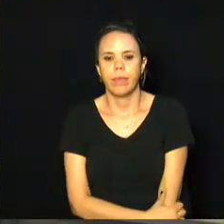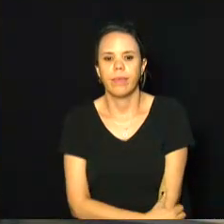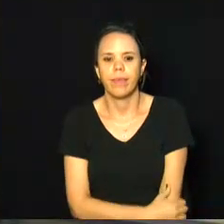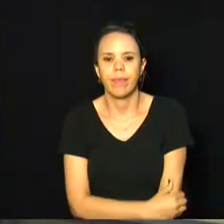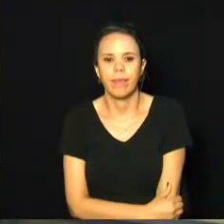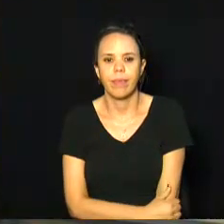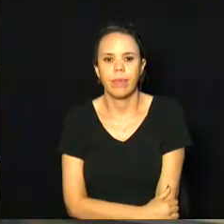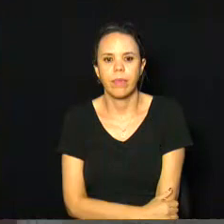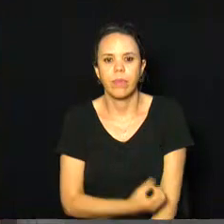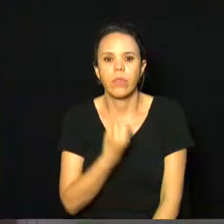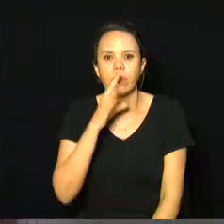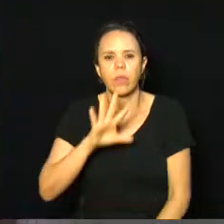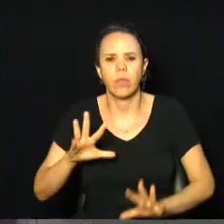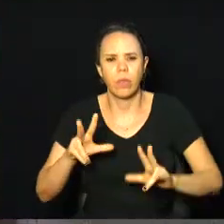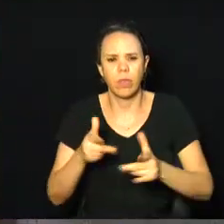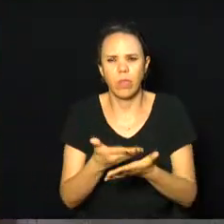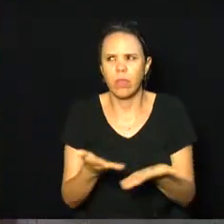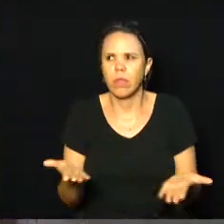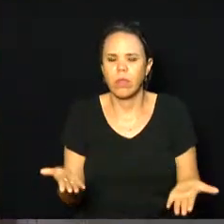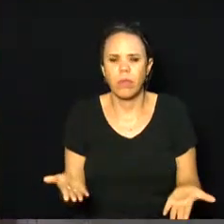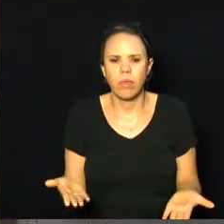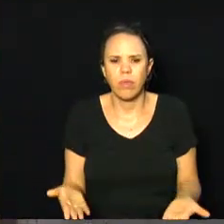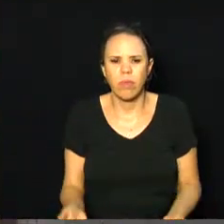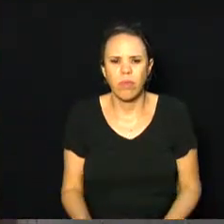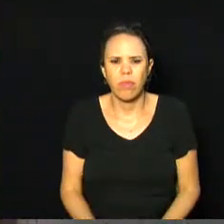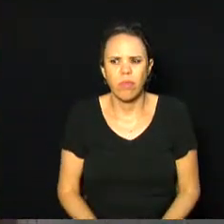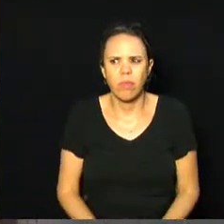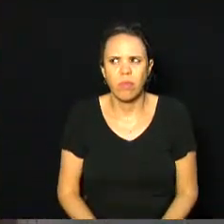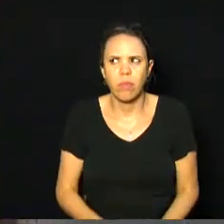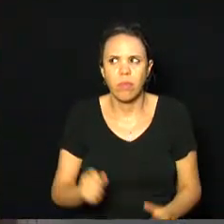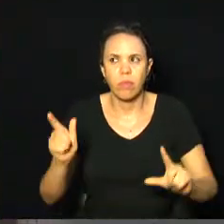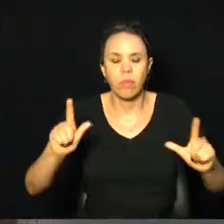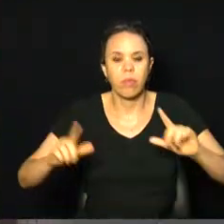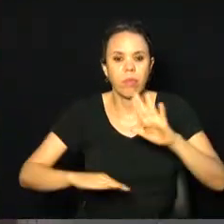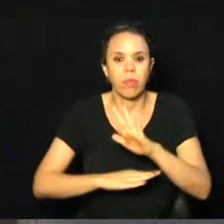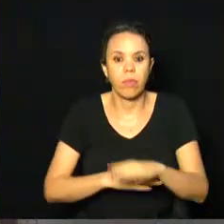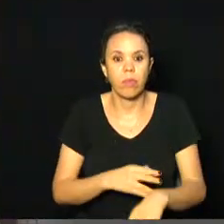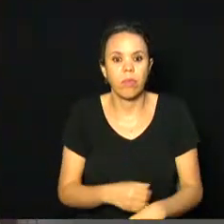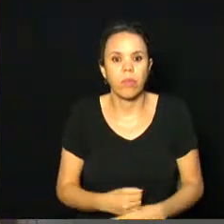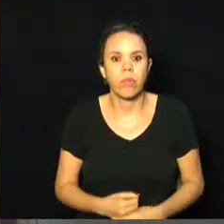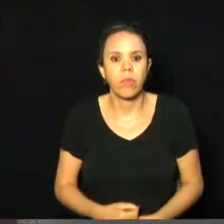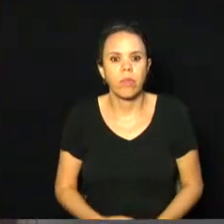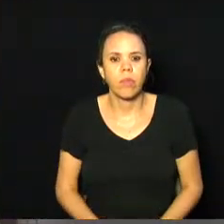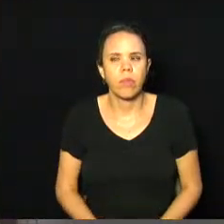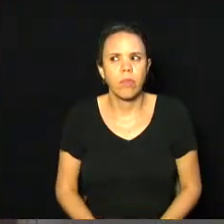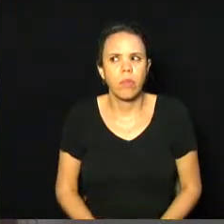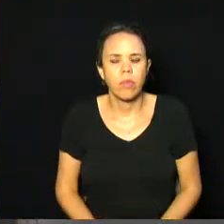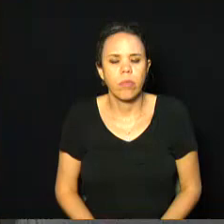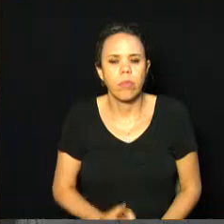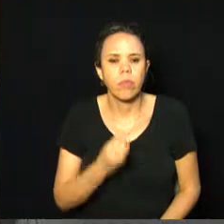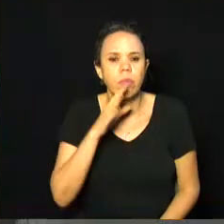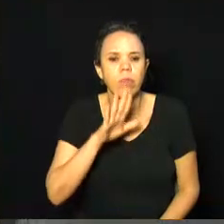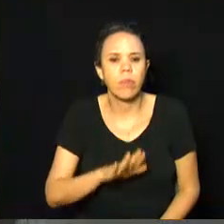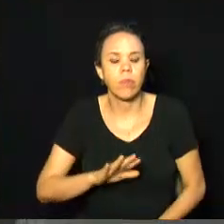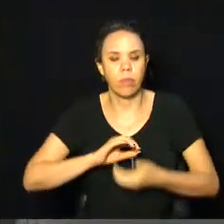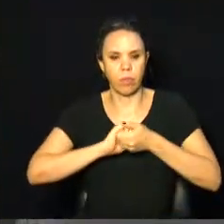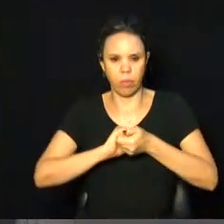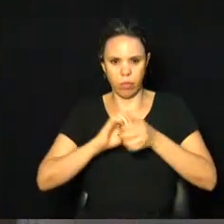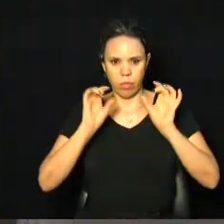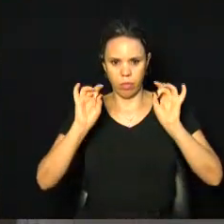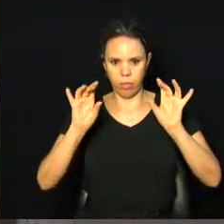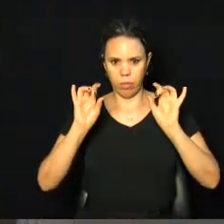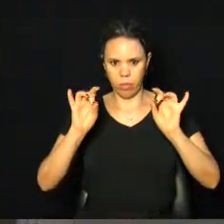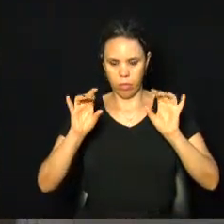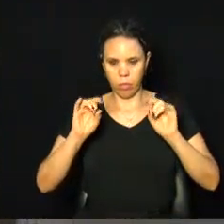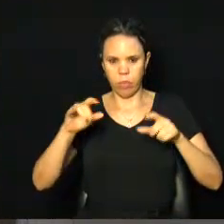Boa tarde a todas, a todos, você que nos acompanha pela TV Câmara, nosso muito boa tarde, saudação especial